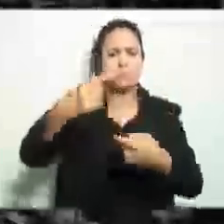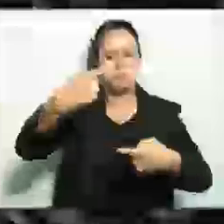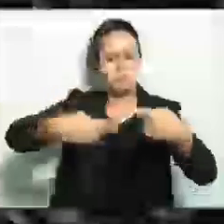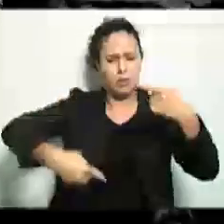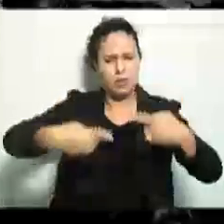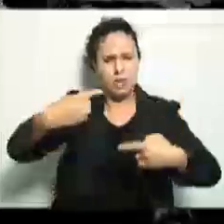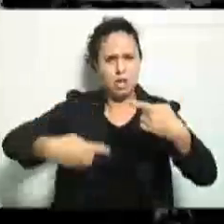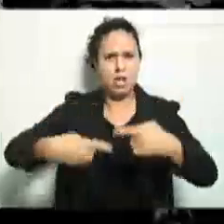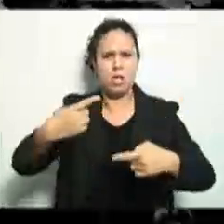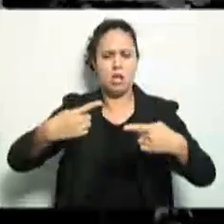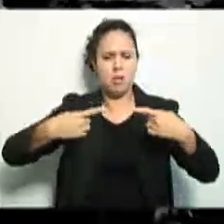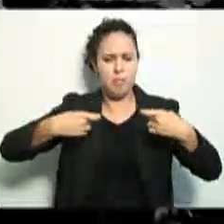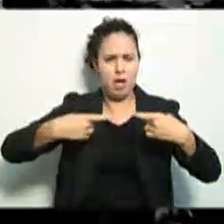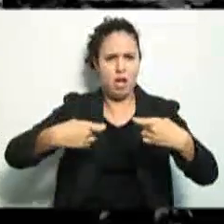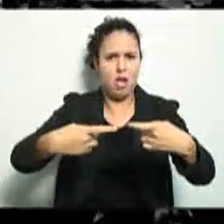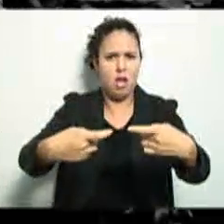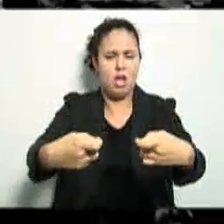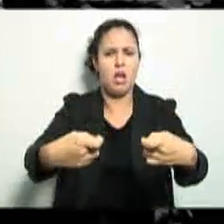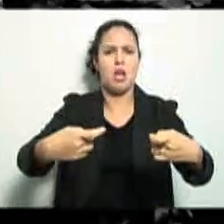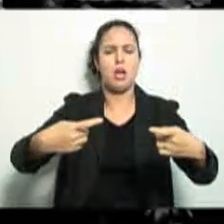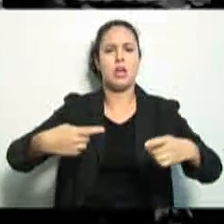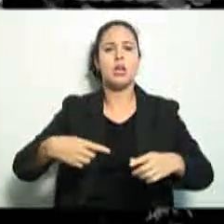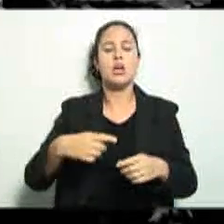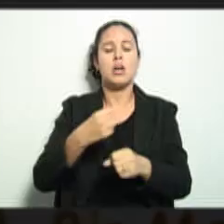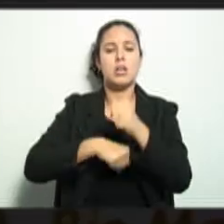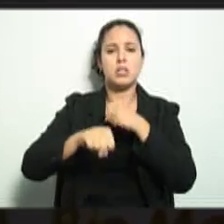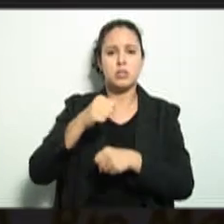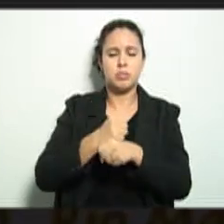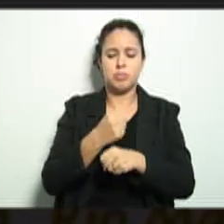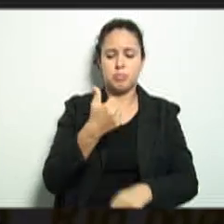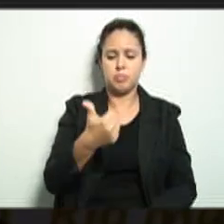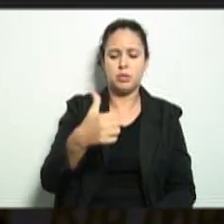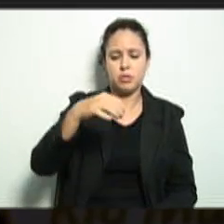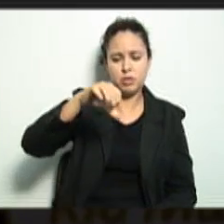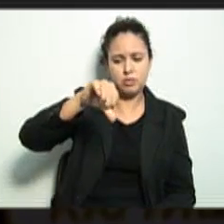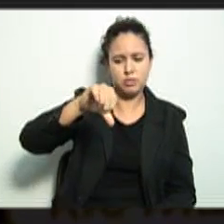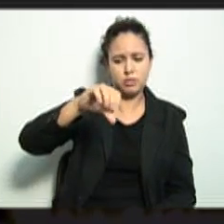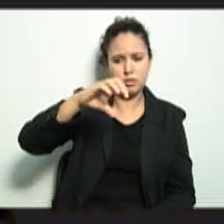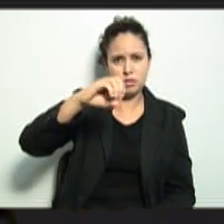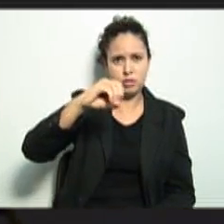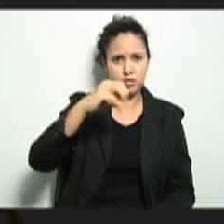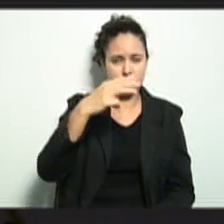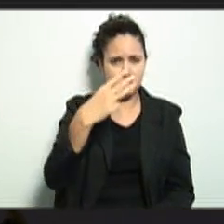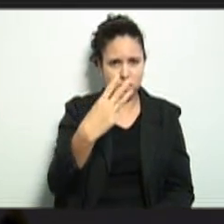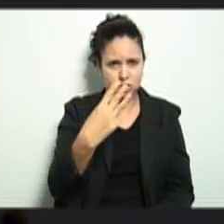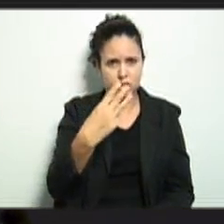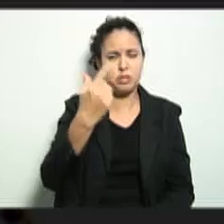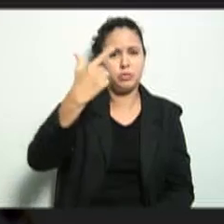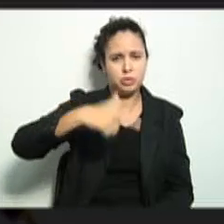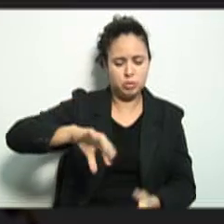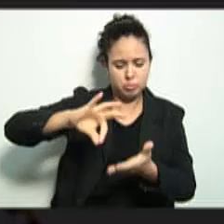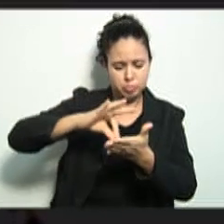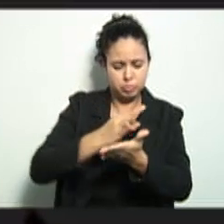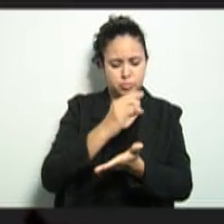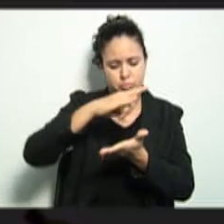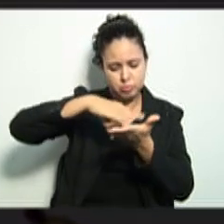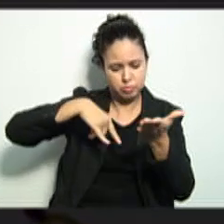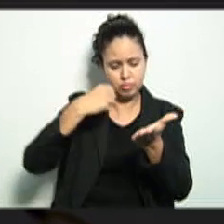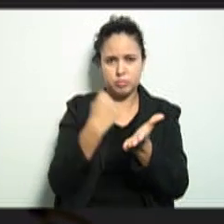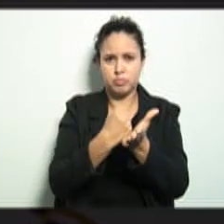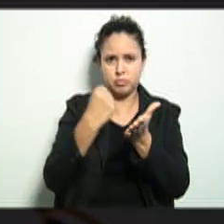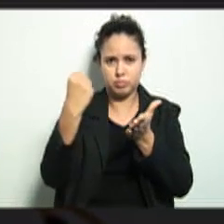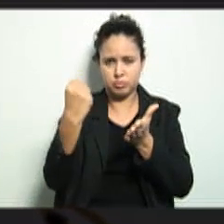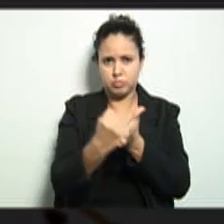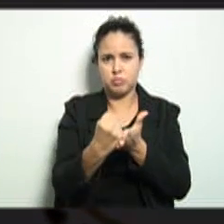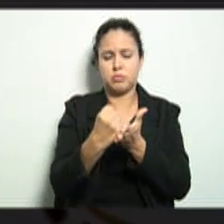de fronteira, até que em 1903 foi assinado o Tratado de Petrópolis, garantindo o controle de terras